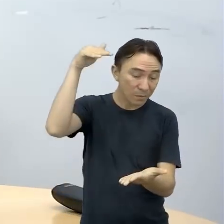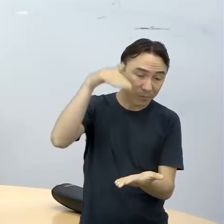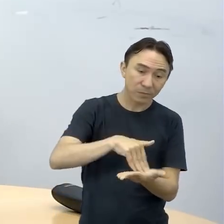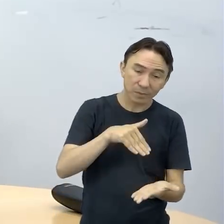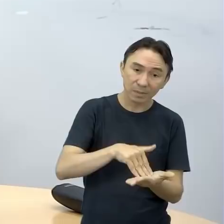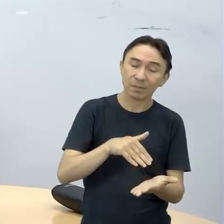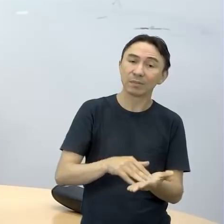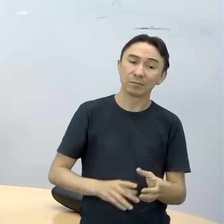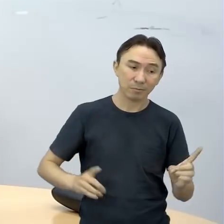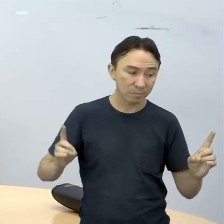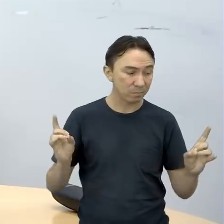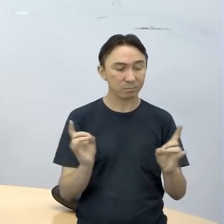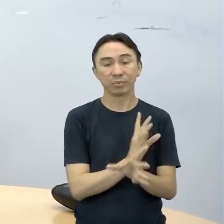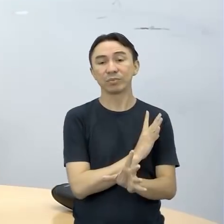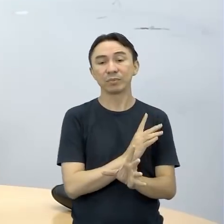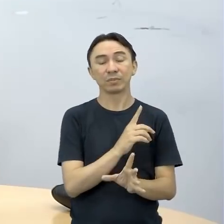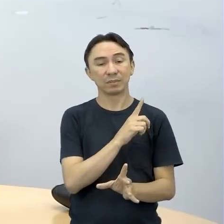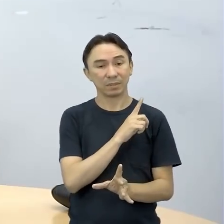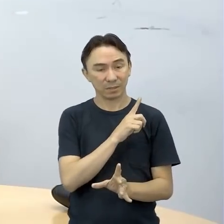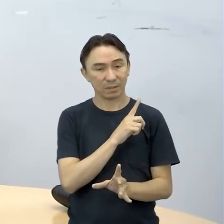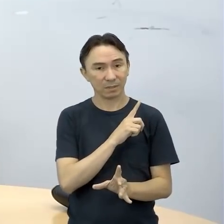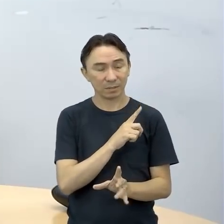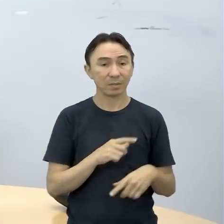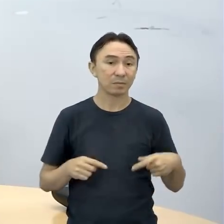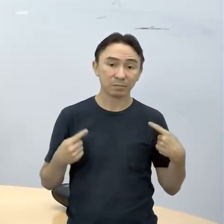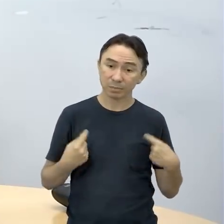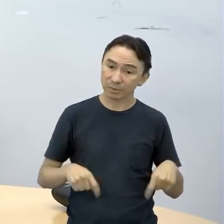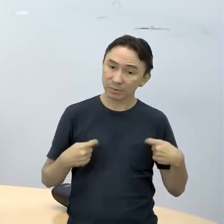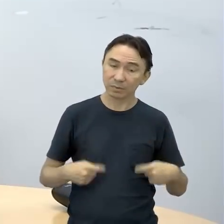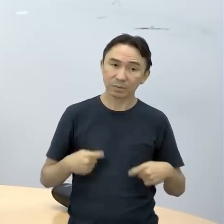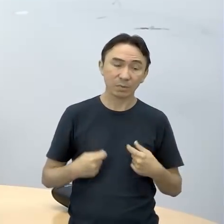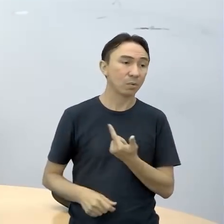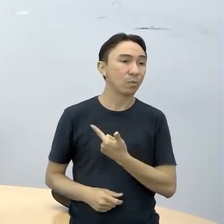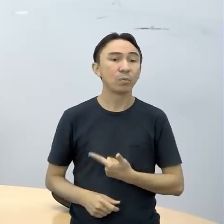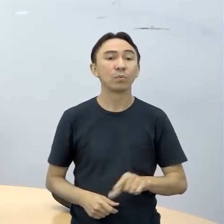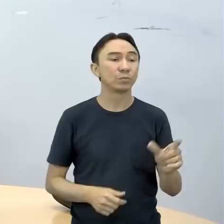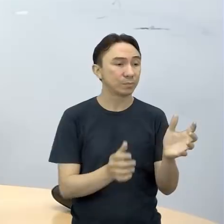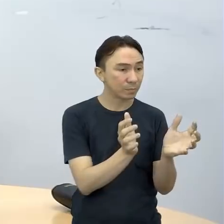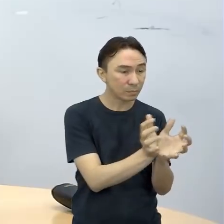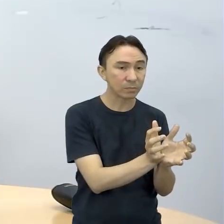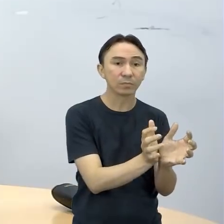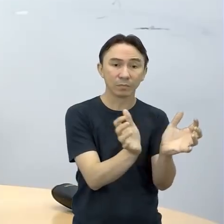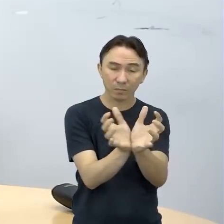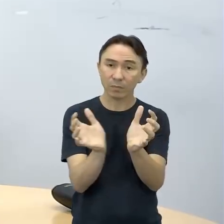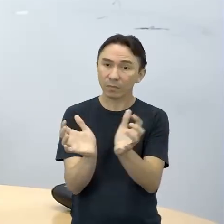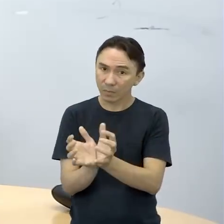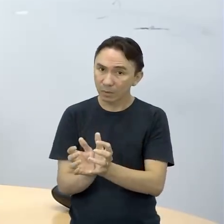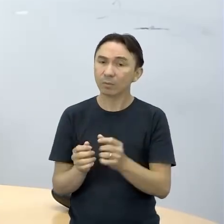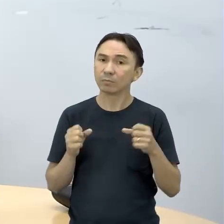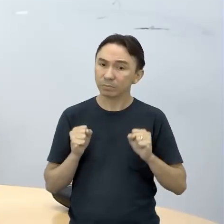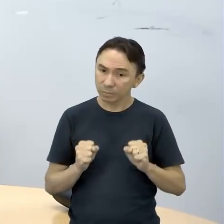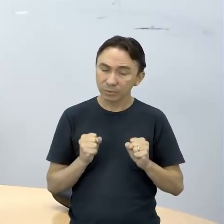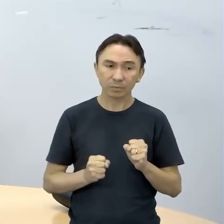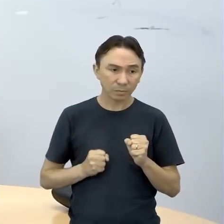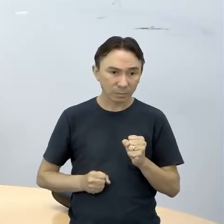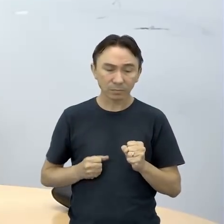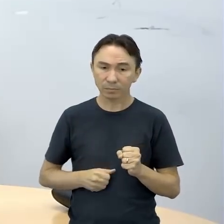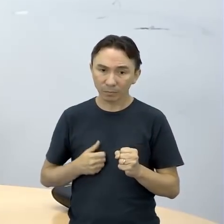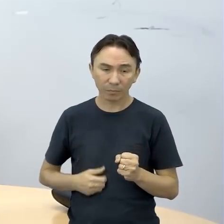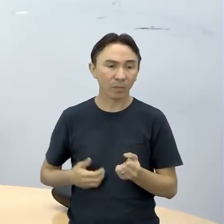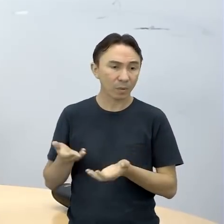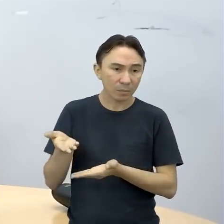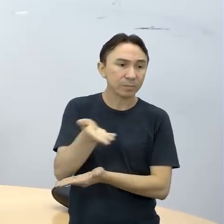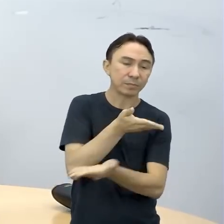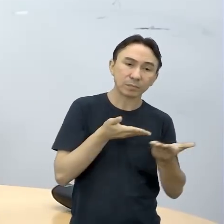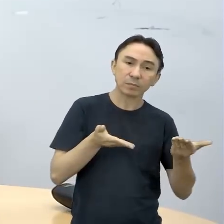Esse produto pode e deve ser compartilhado com outras turmas, com outros colegas, até para que os estudantes enxerguem